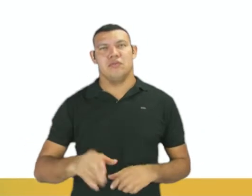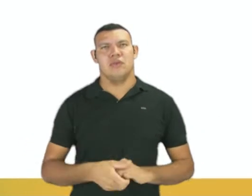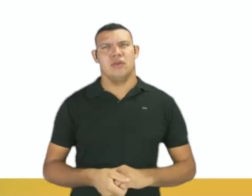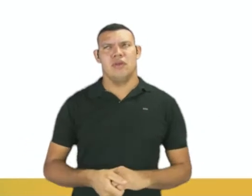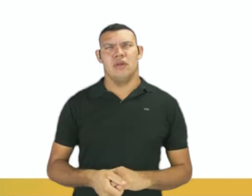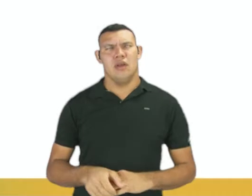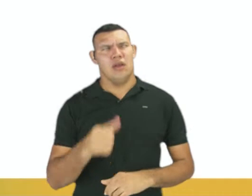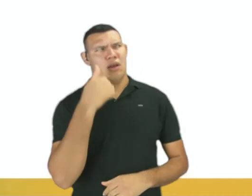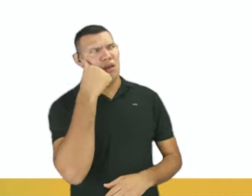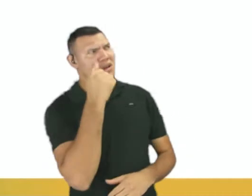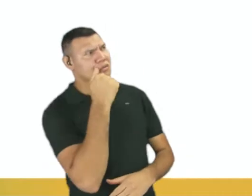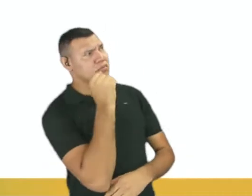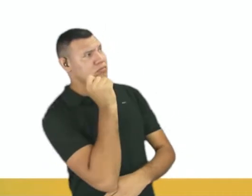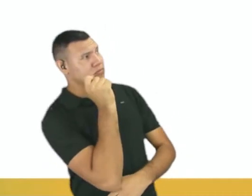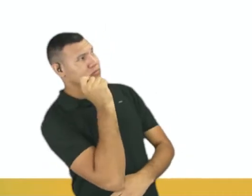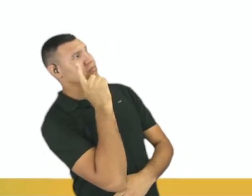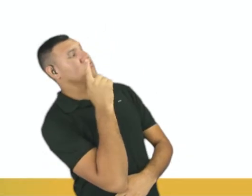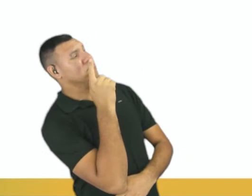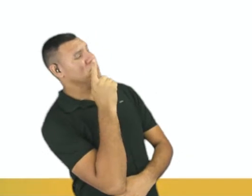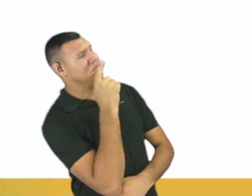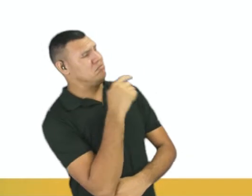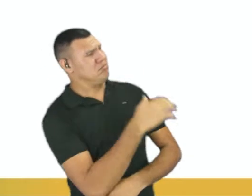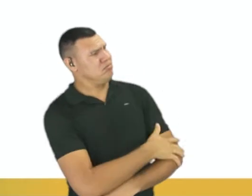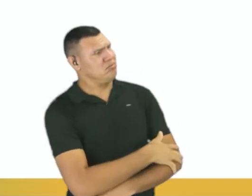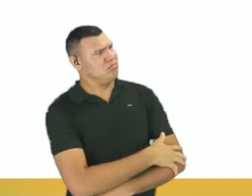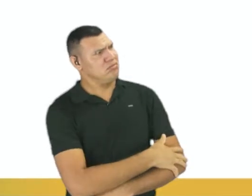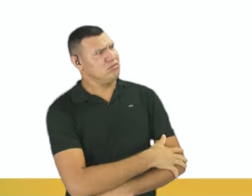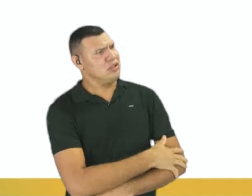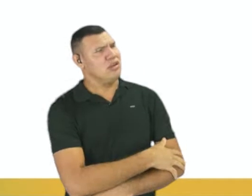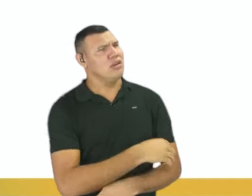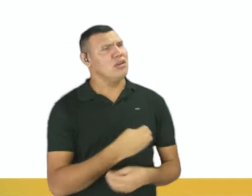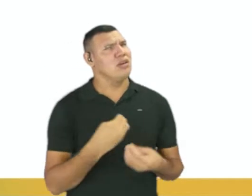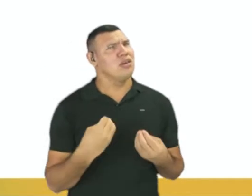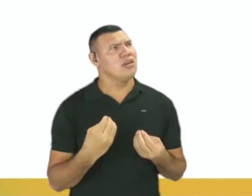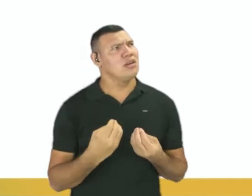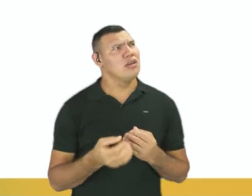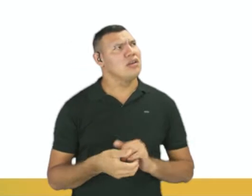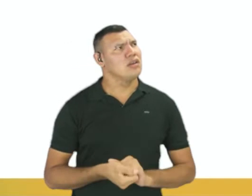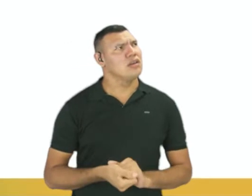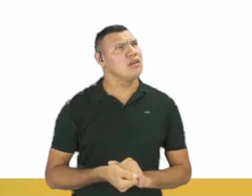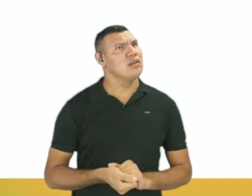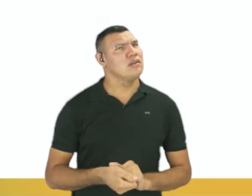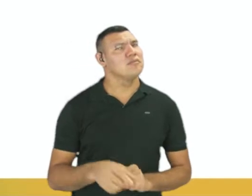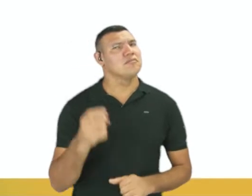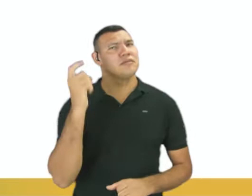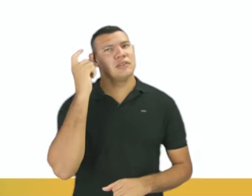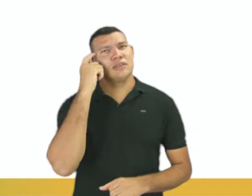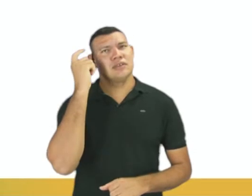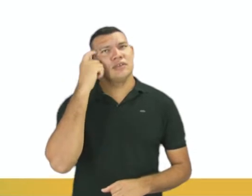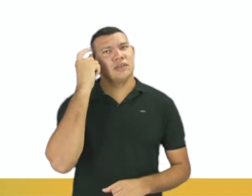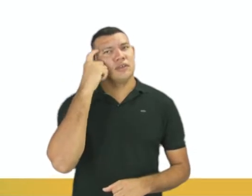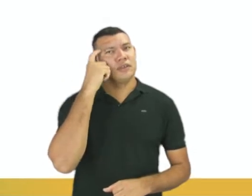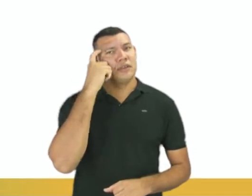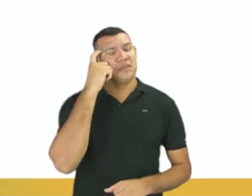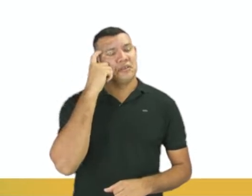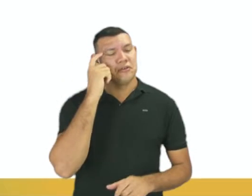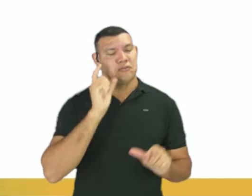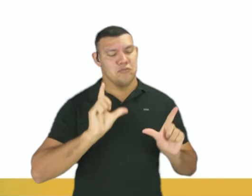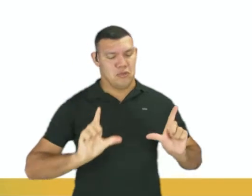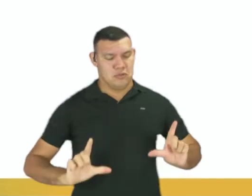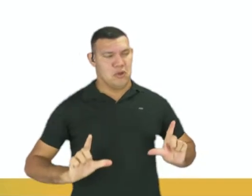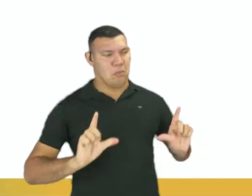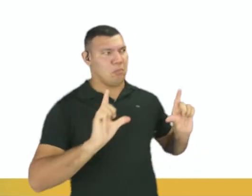Mafalda incomodado e dizendo Achei que ele ia pendurar a placa na humanidade